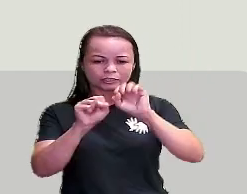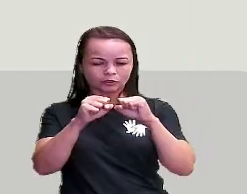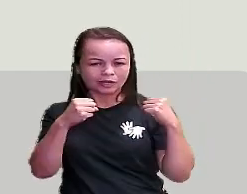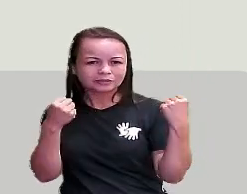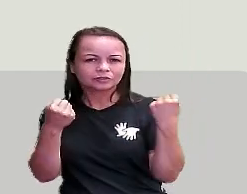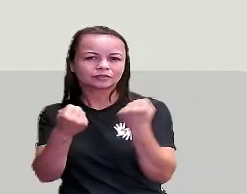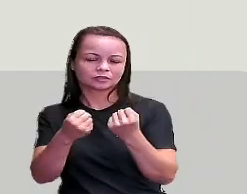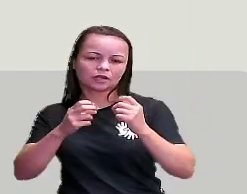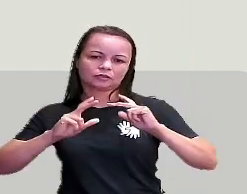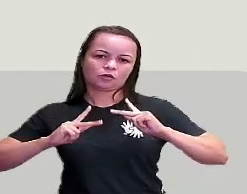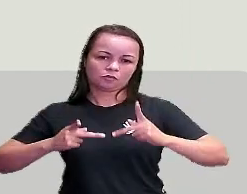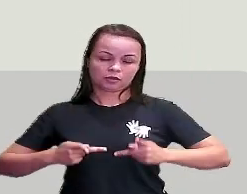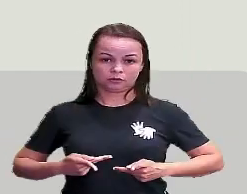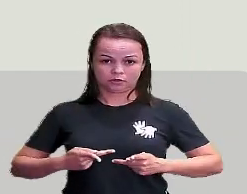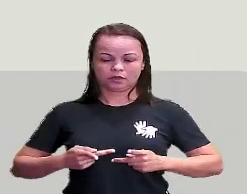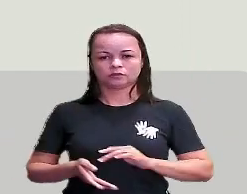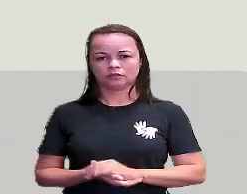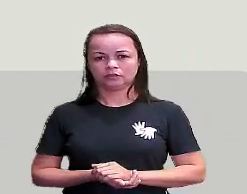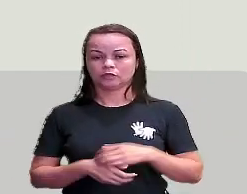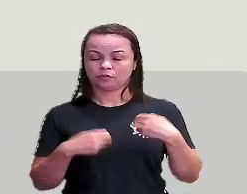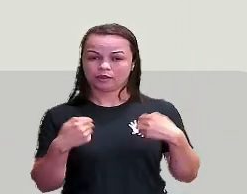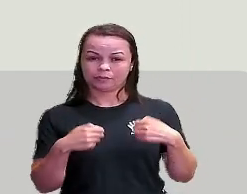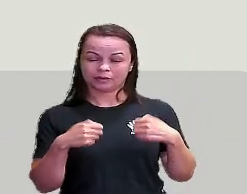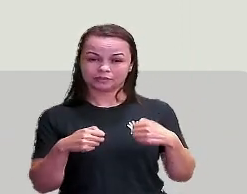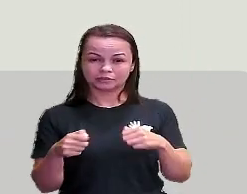a humanidade. Então, ele precisa ser